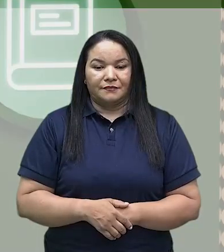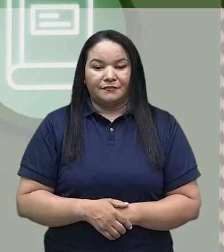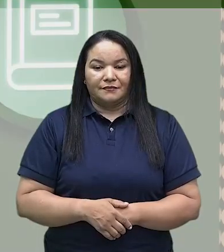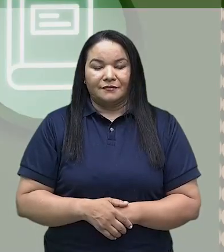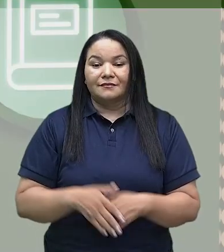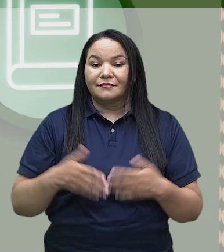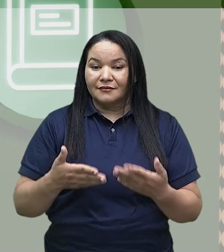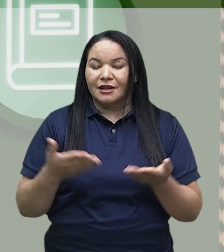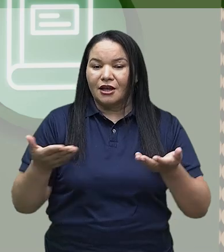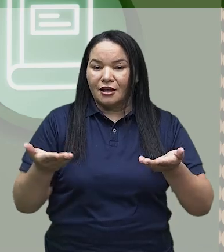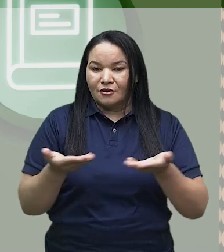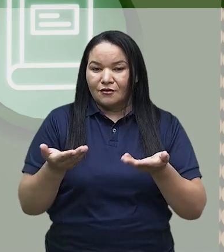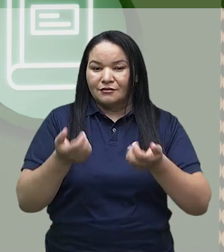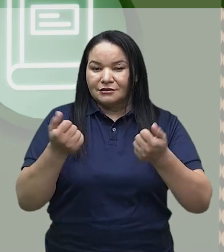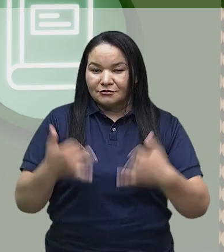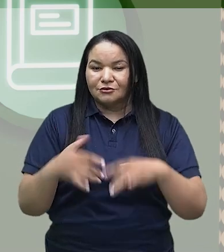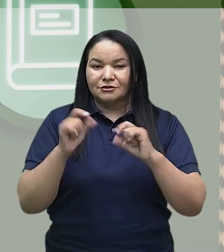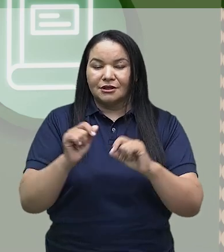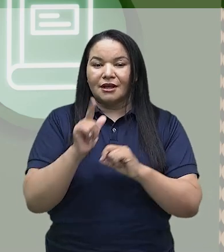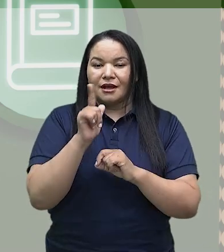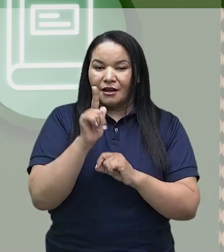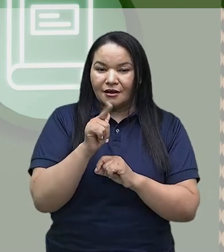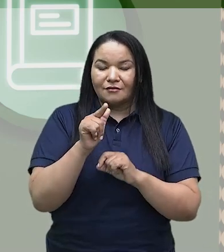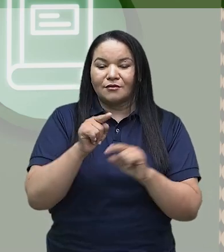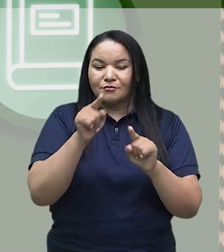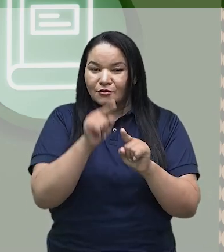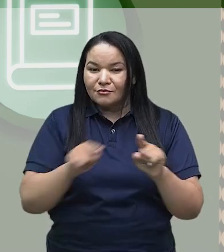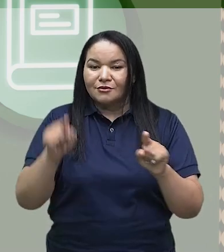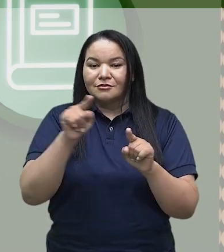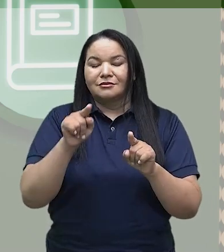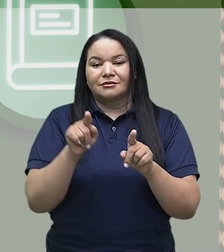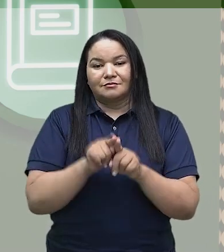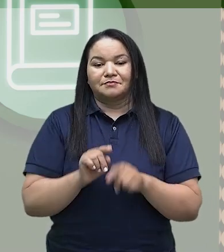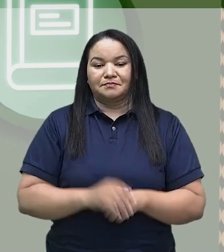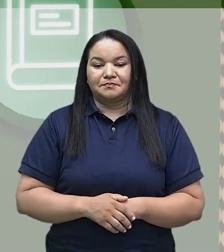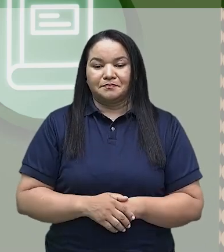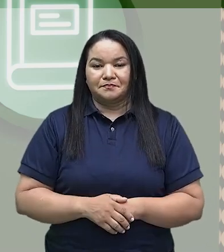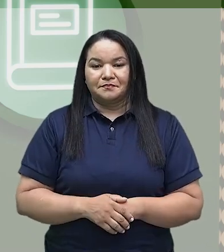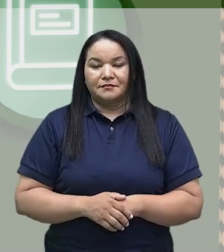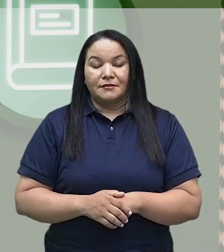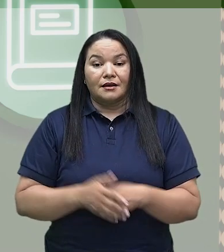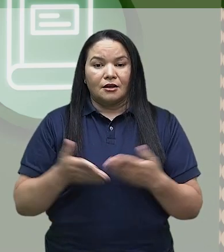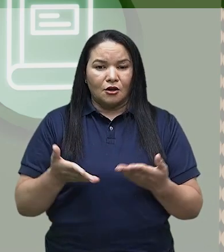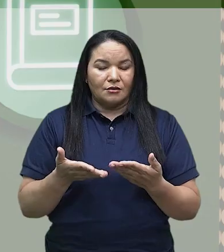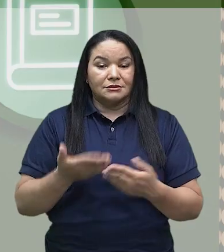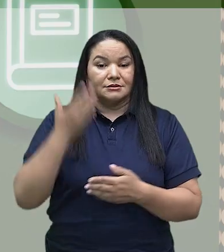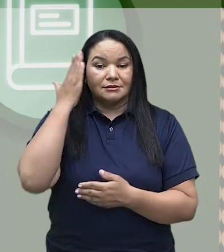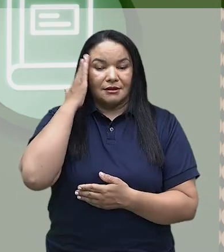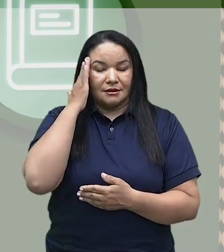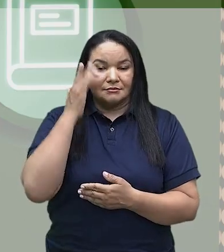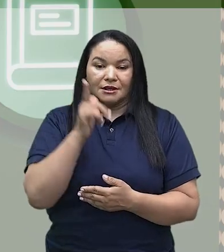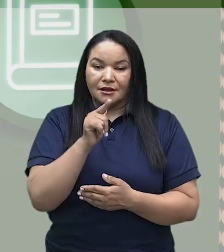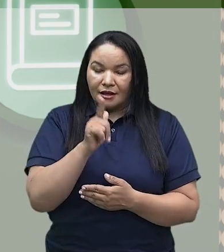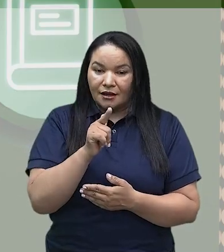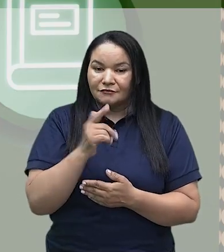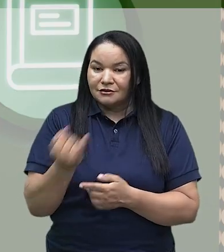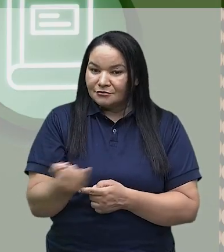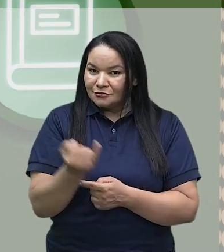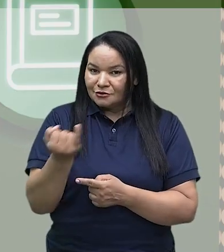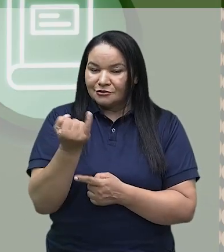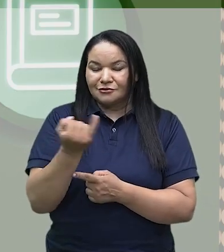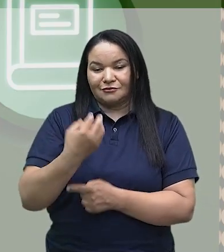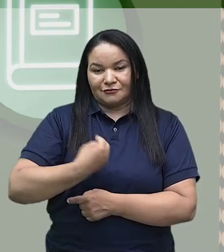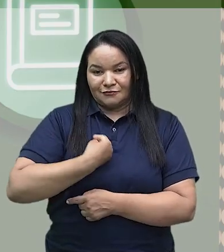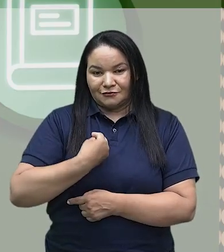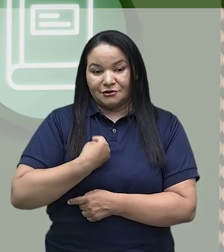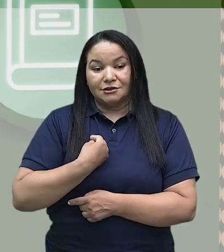Então, vamos aí falar sobre o ciclo da água ou ciclo hidrológico. Então, a gente sabe que a água é fundamental para a